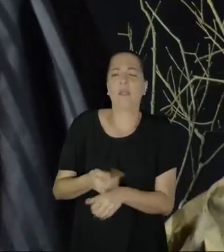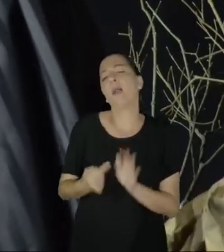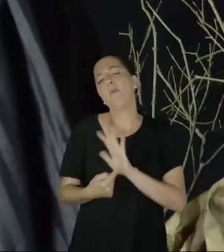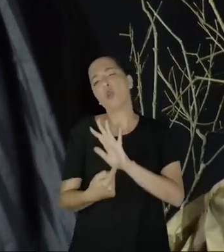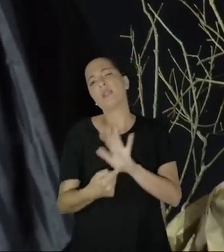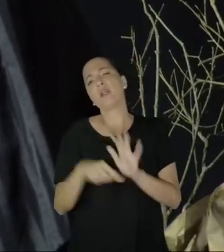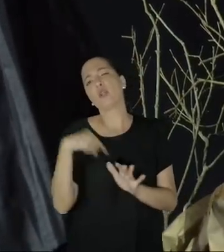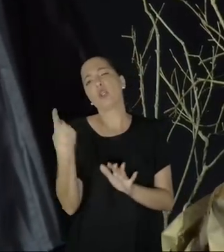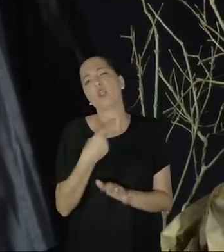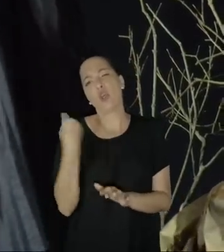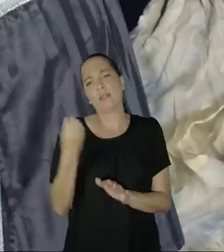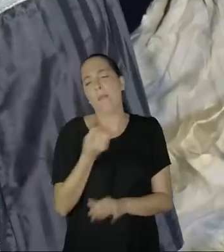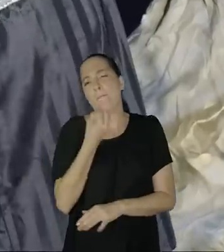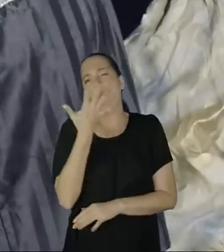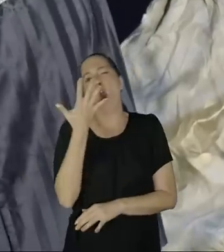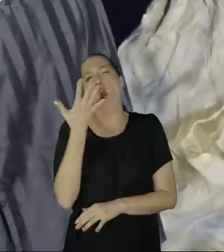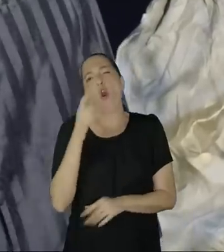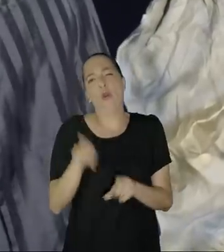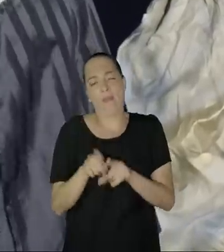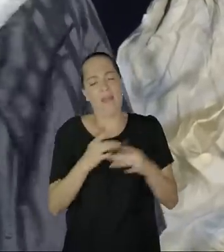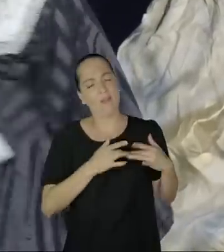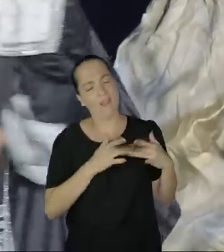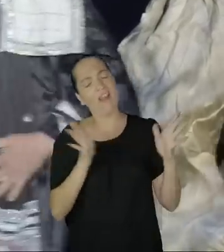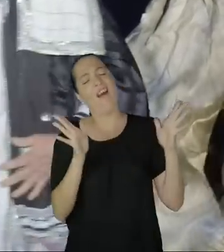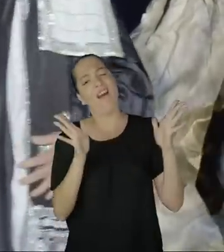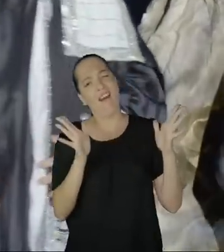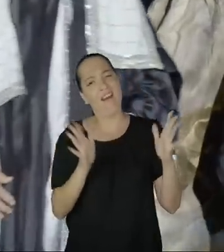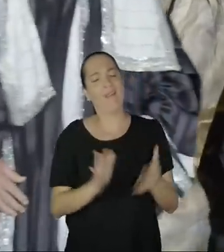de bondade e generosidade.